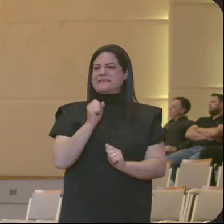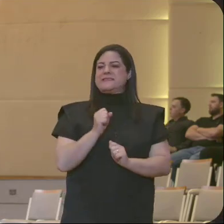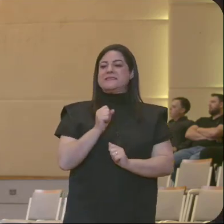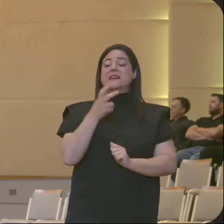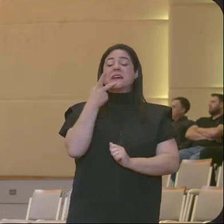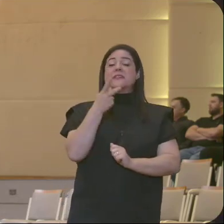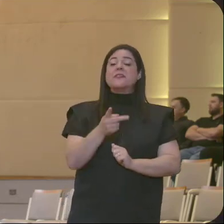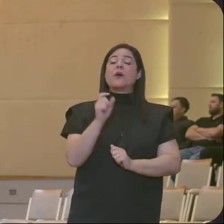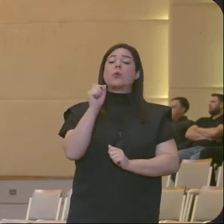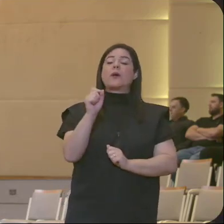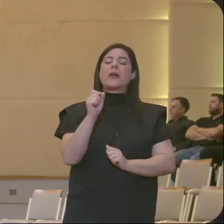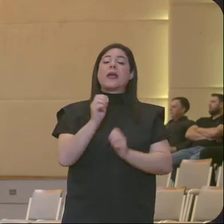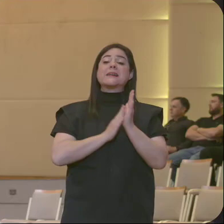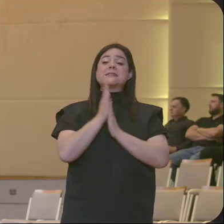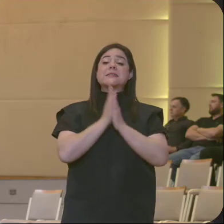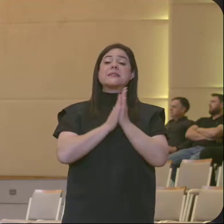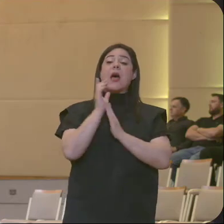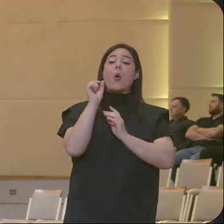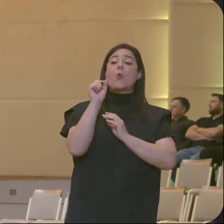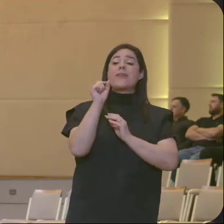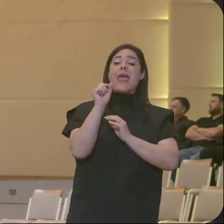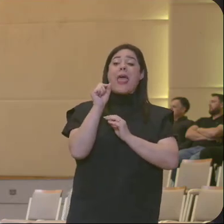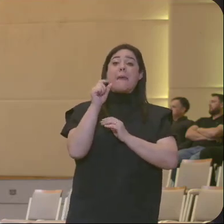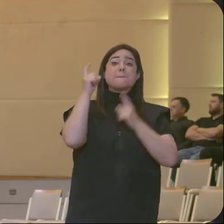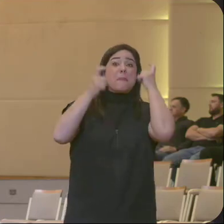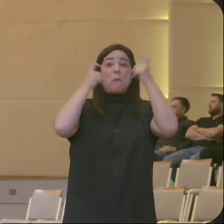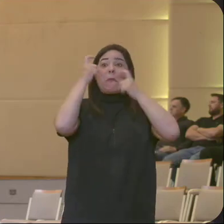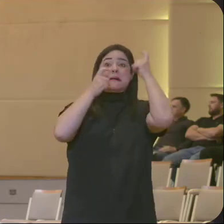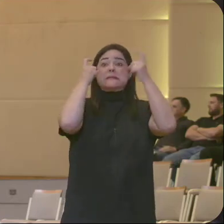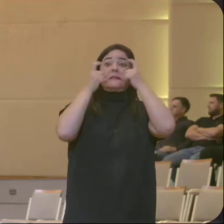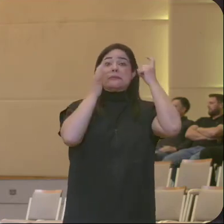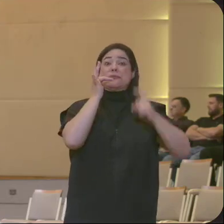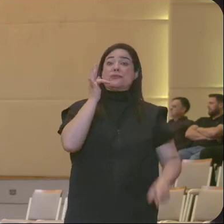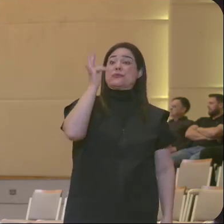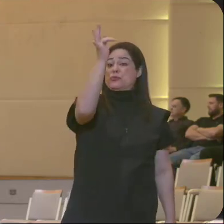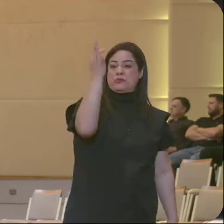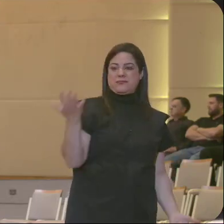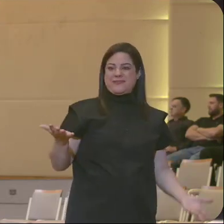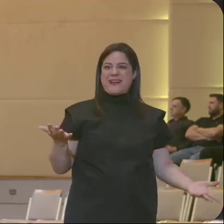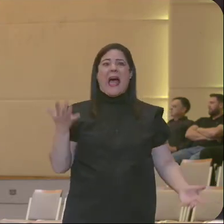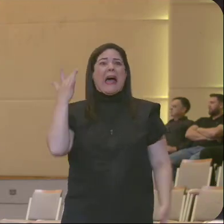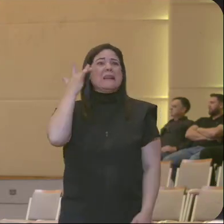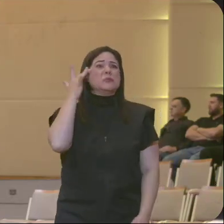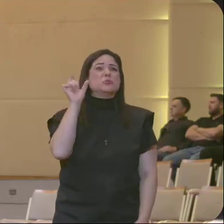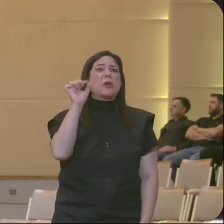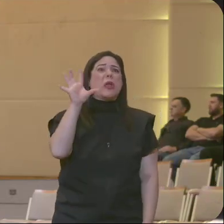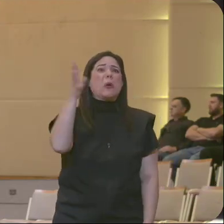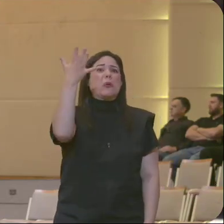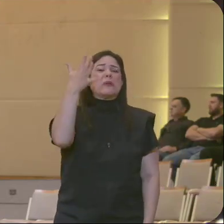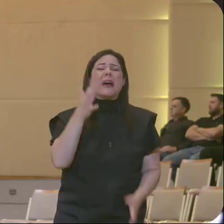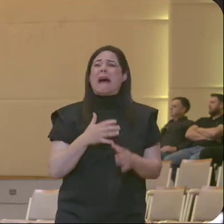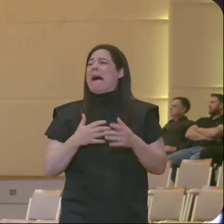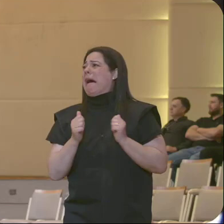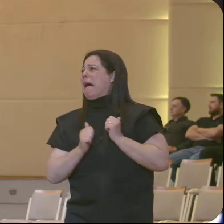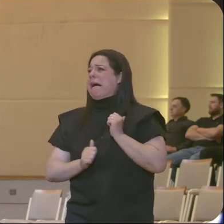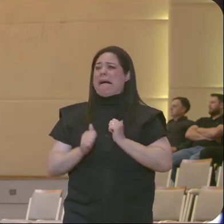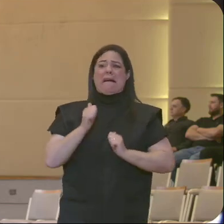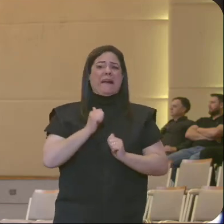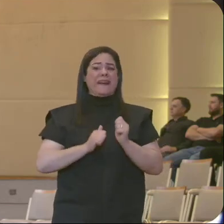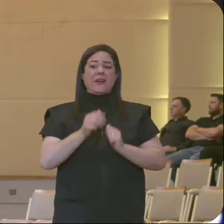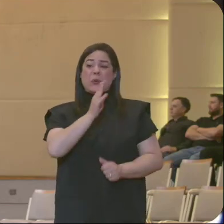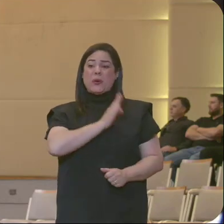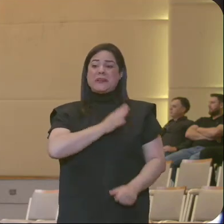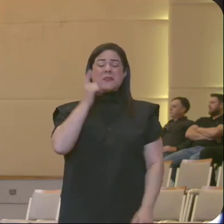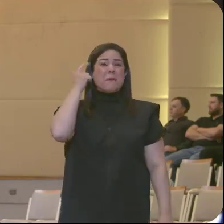que a ansiedade é excesso de futuro no coração. Você não sabe o que vai acontecer. E o teu coração se enche